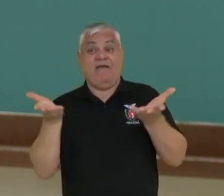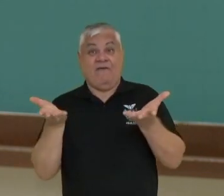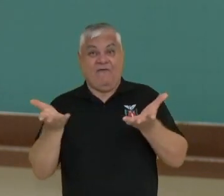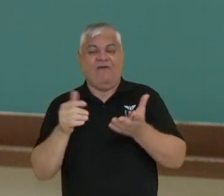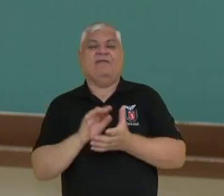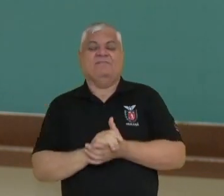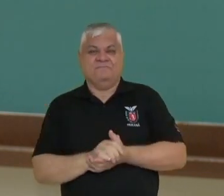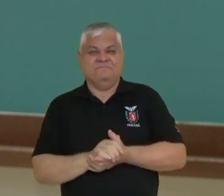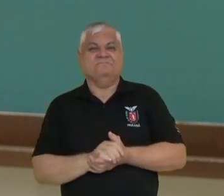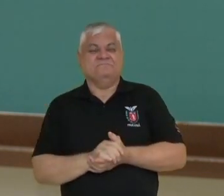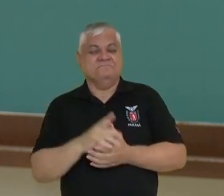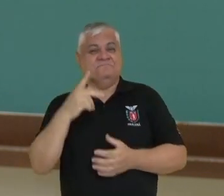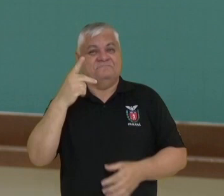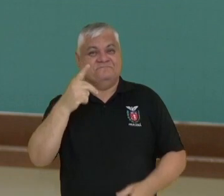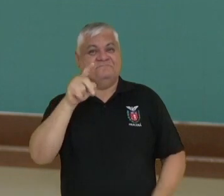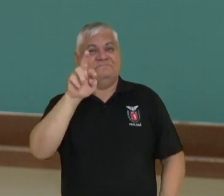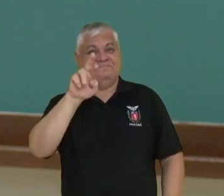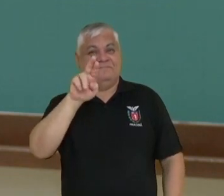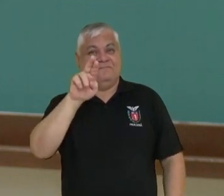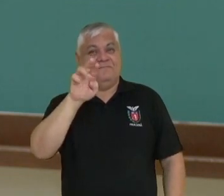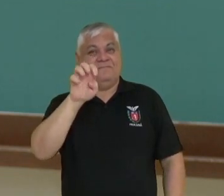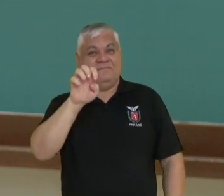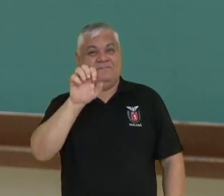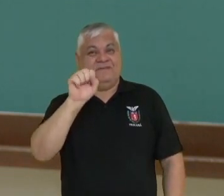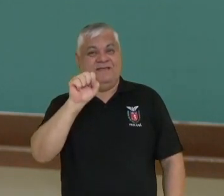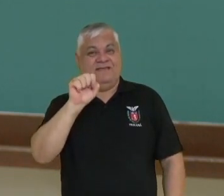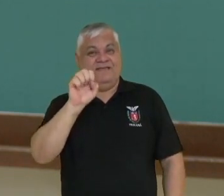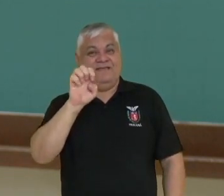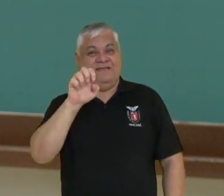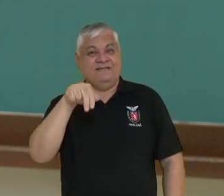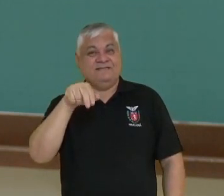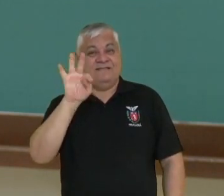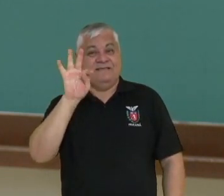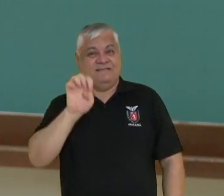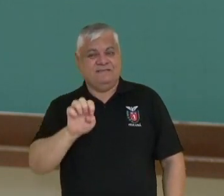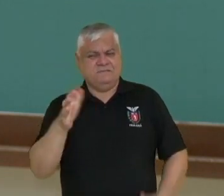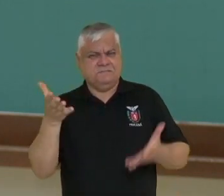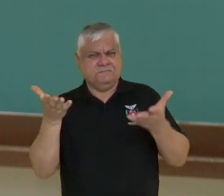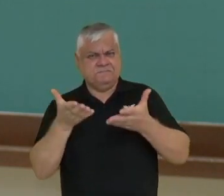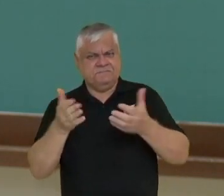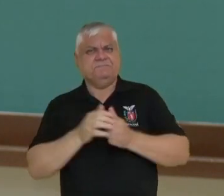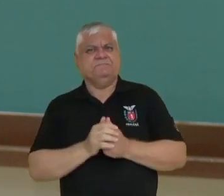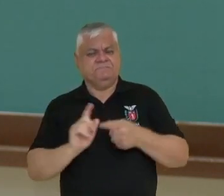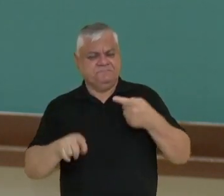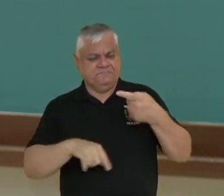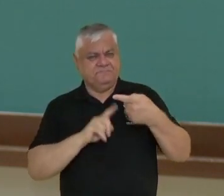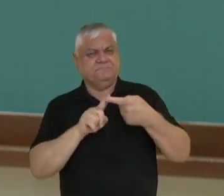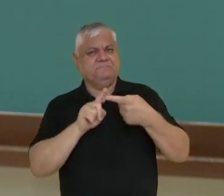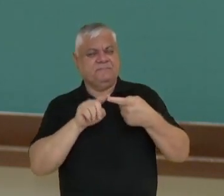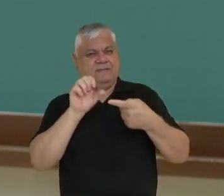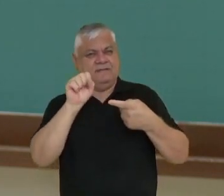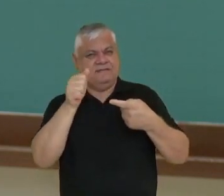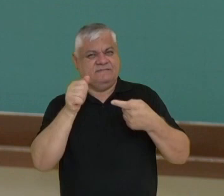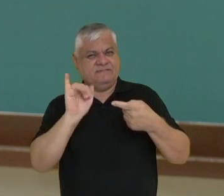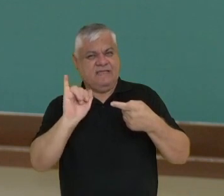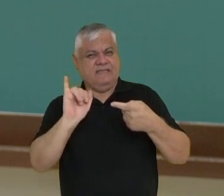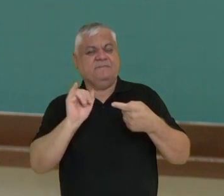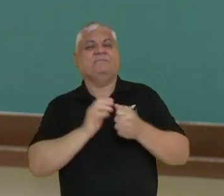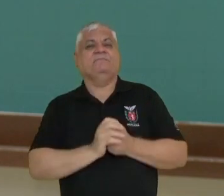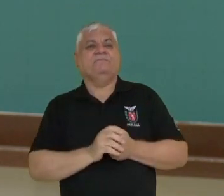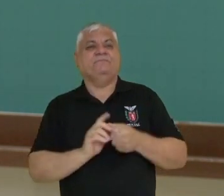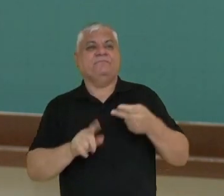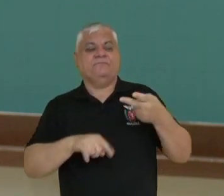do indicativo, certo? Nós estamos falando do modo indicativo. Então, todos esses verbos que nós estamos trabalhando hoje no modo